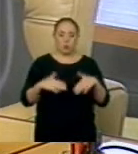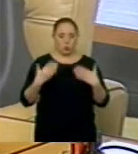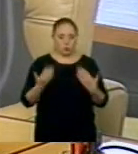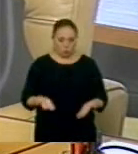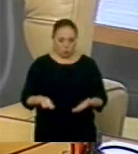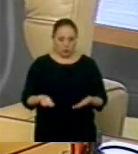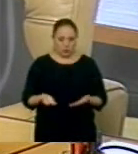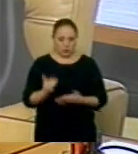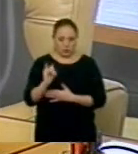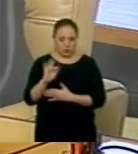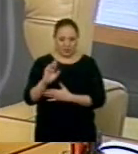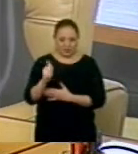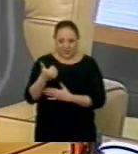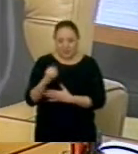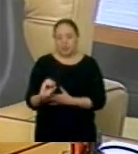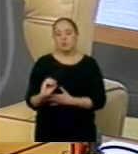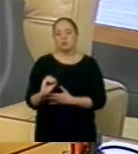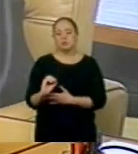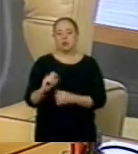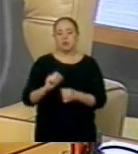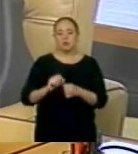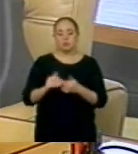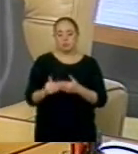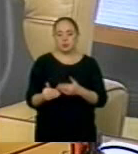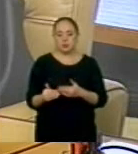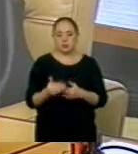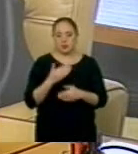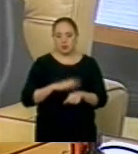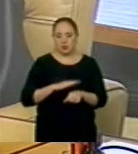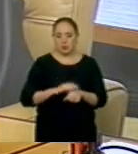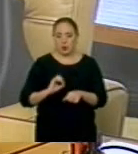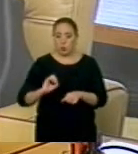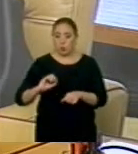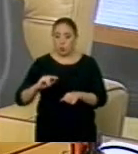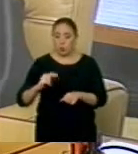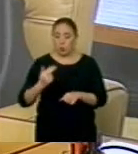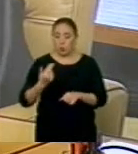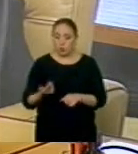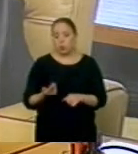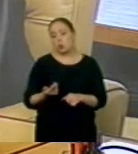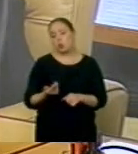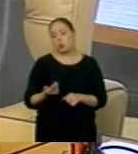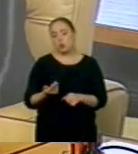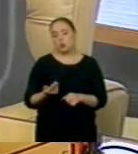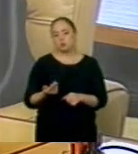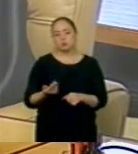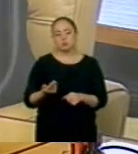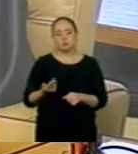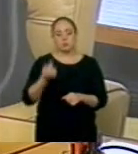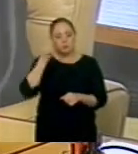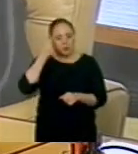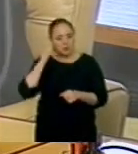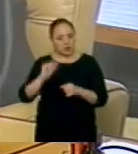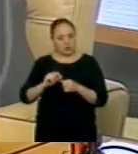a infração acabou de ser praticada ou o encontro presumido do autor,